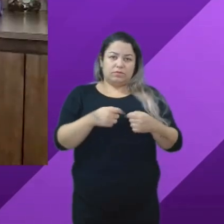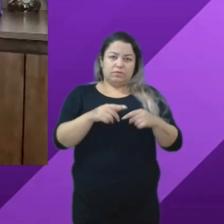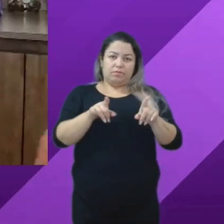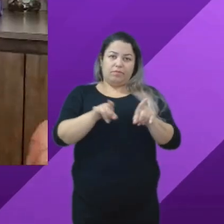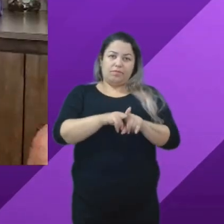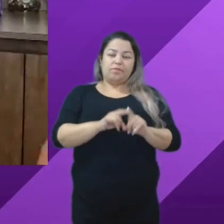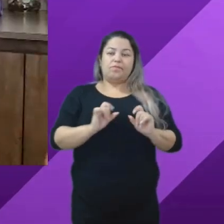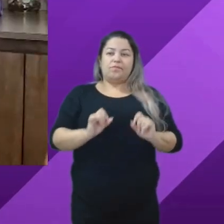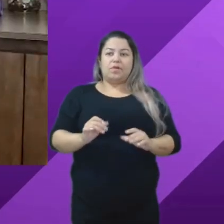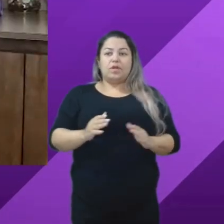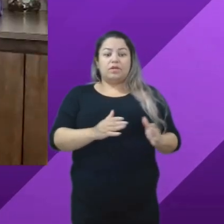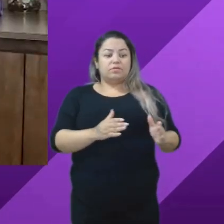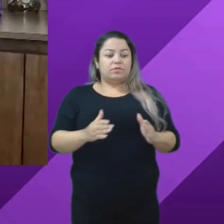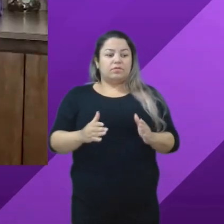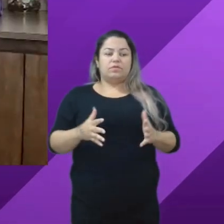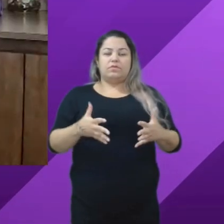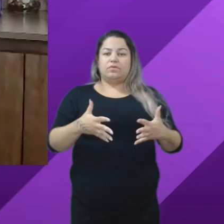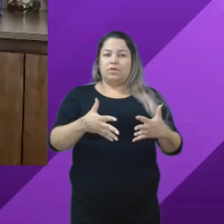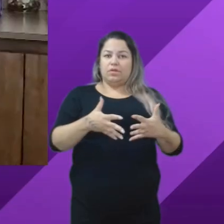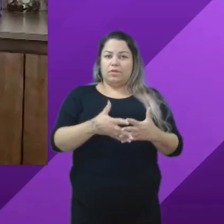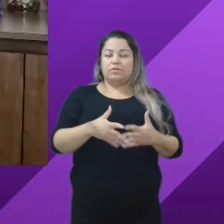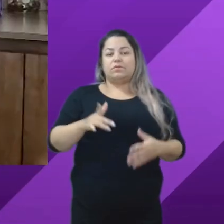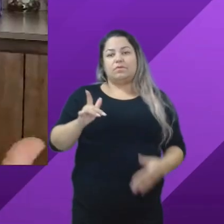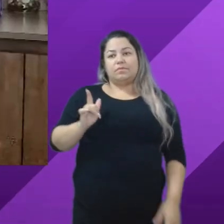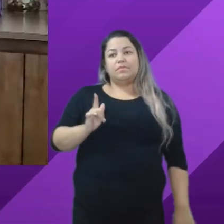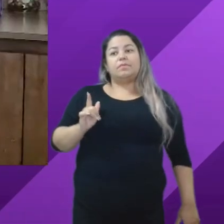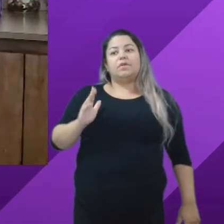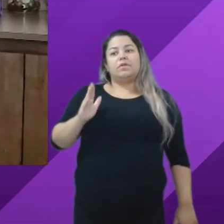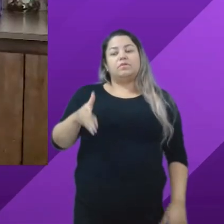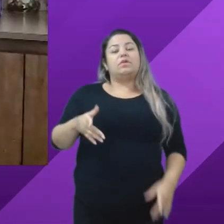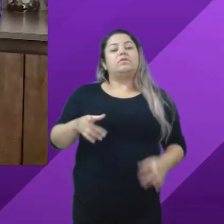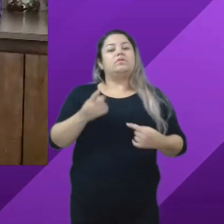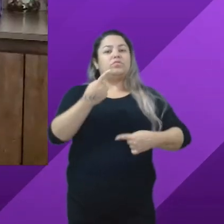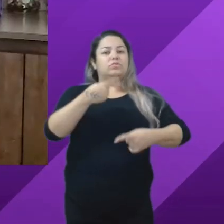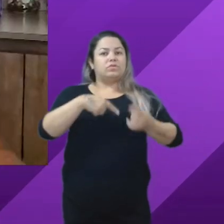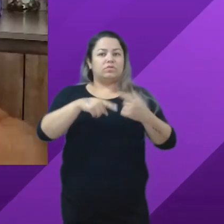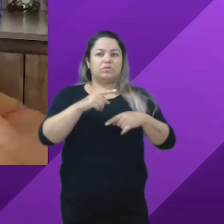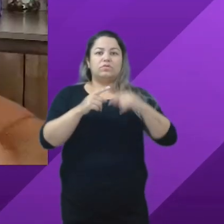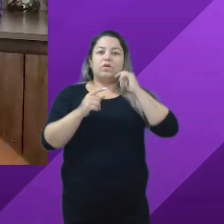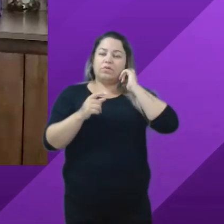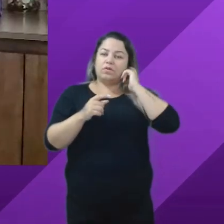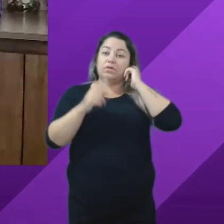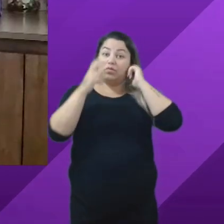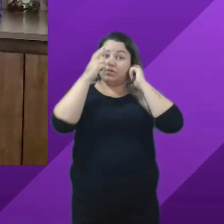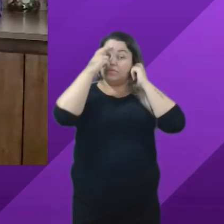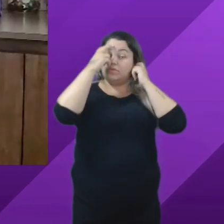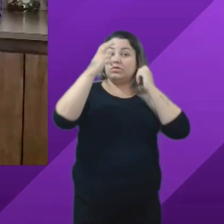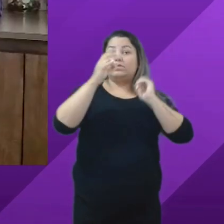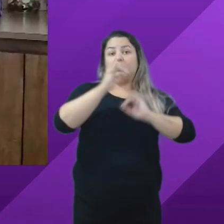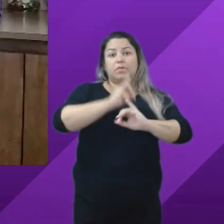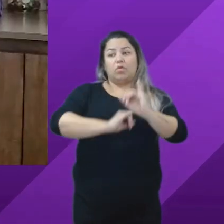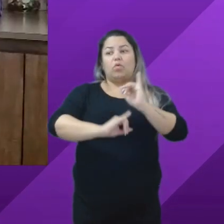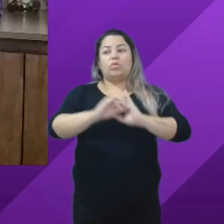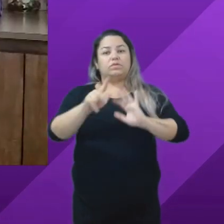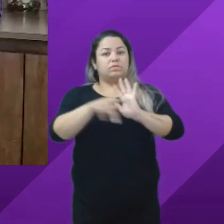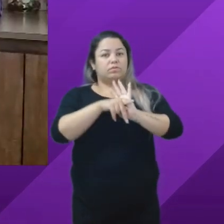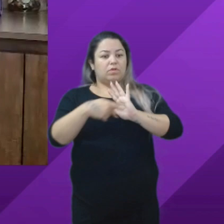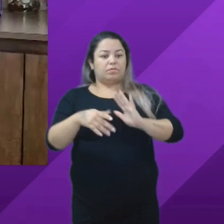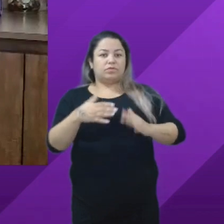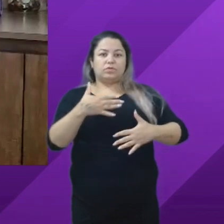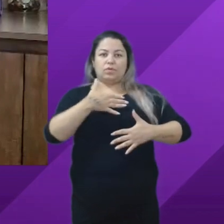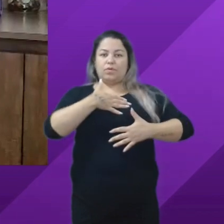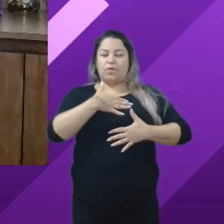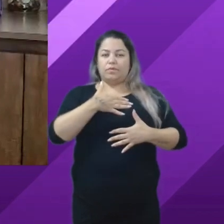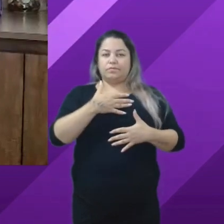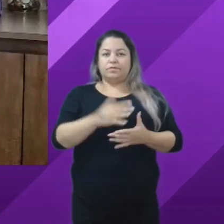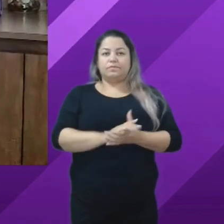mediação de conflito, mas elas estavam construindo o que era cultura digital ali com seus próprios corpos. E aí